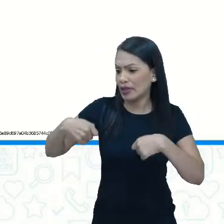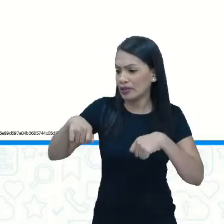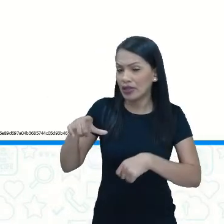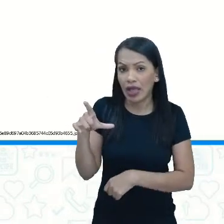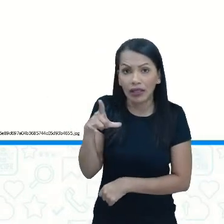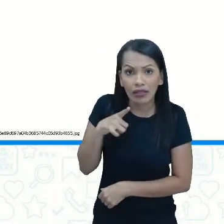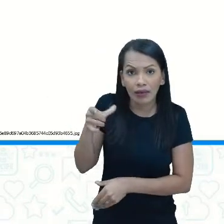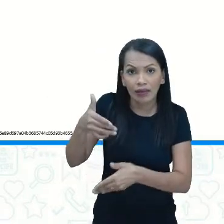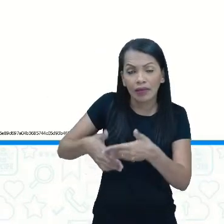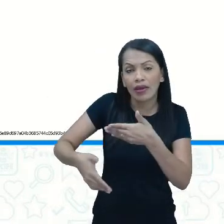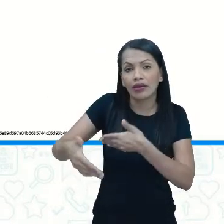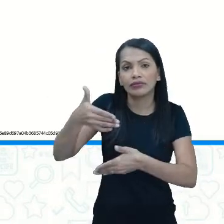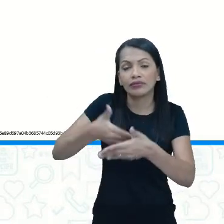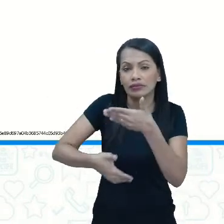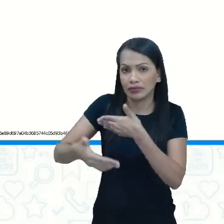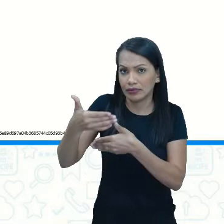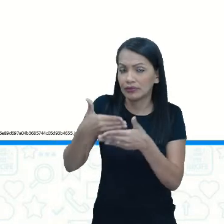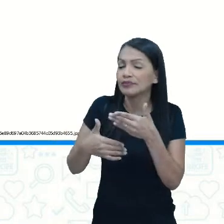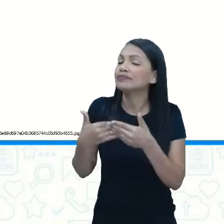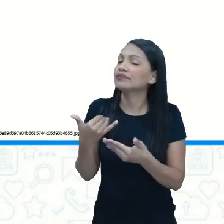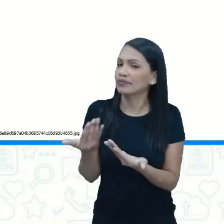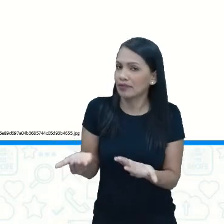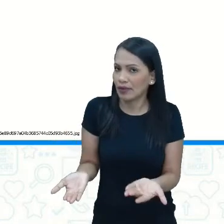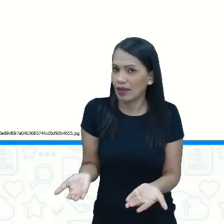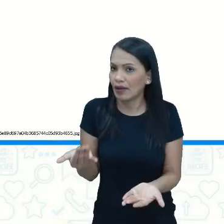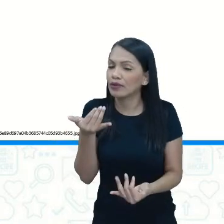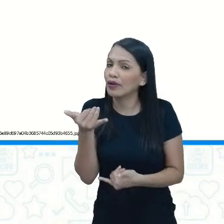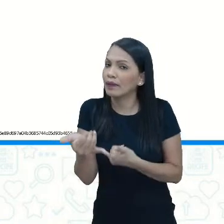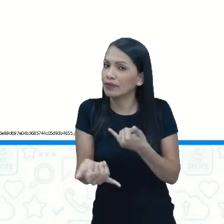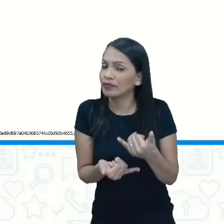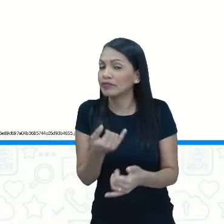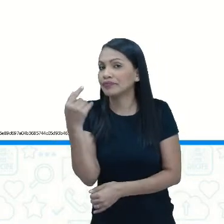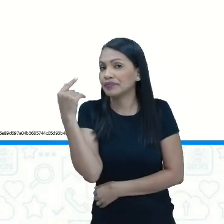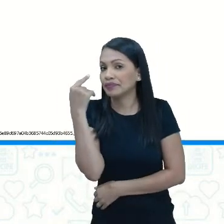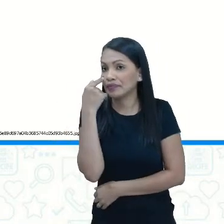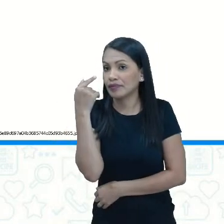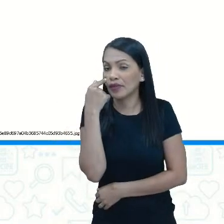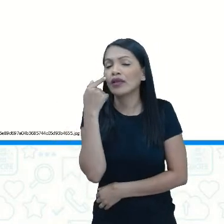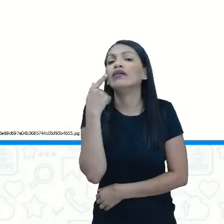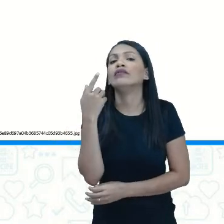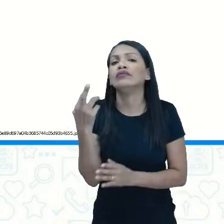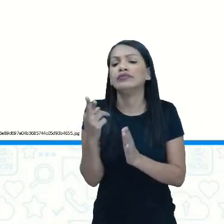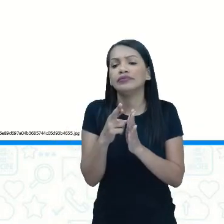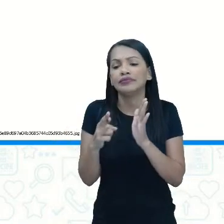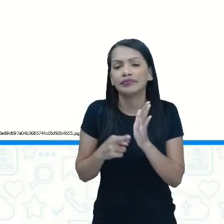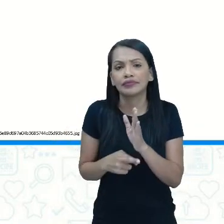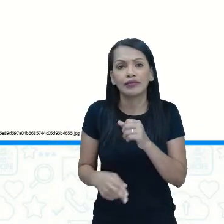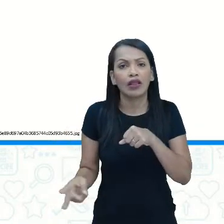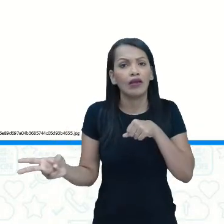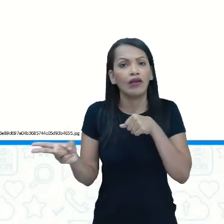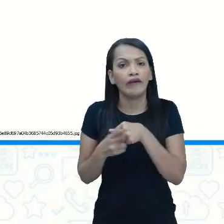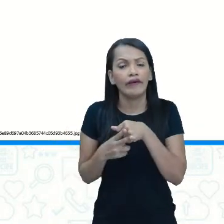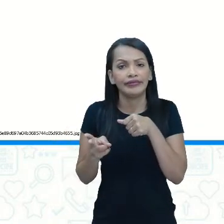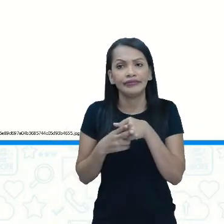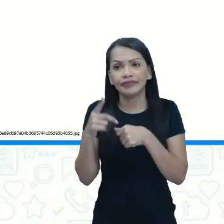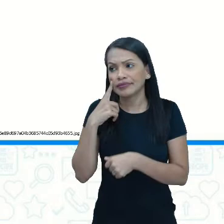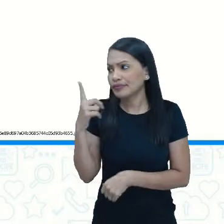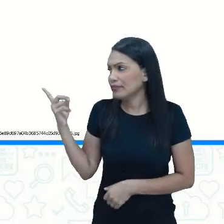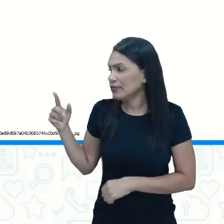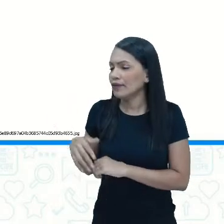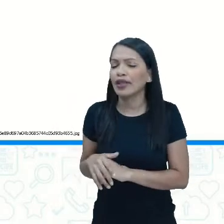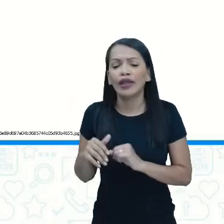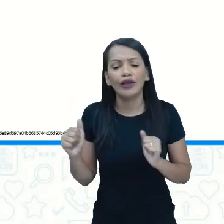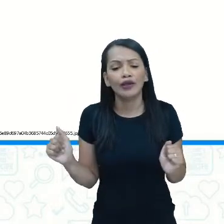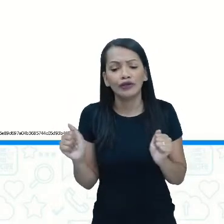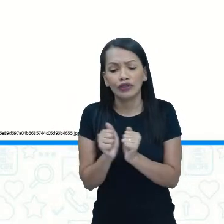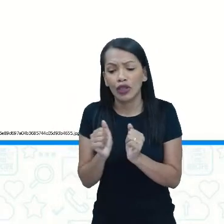para participar dessa brincadeira. E olha, então, os verbos no imperativo. Junte